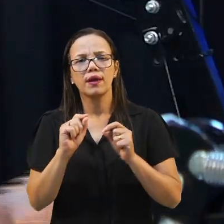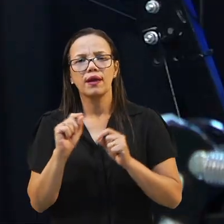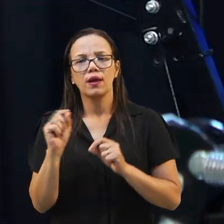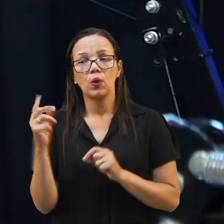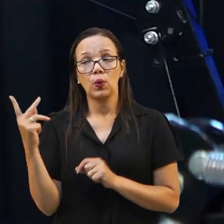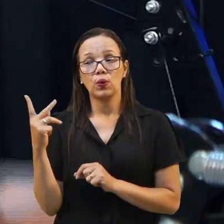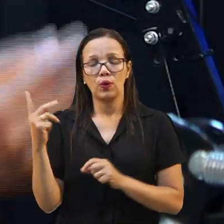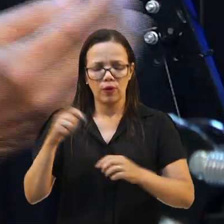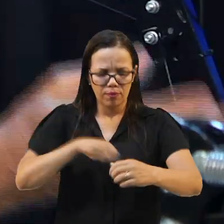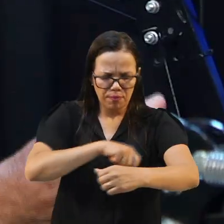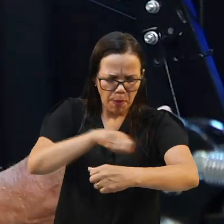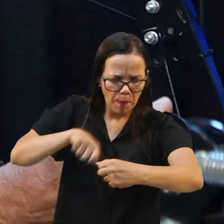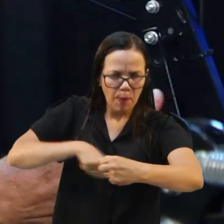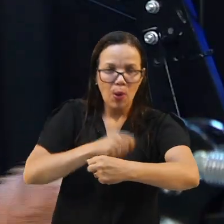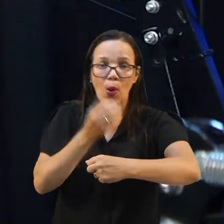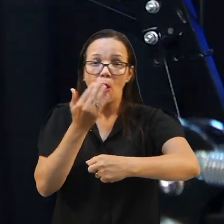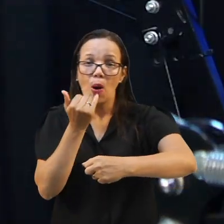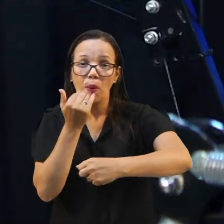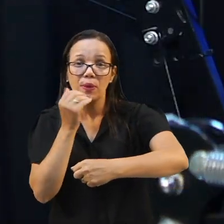outro casal, né,